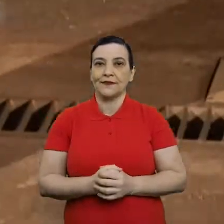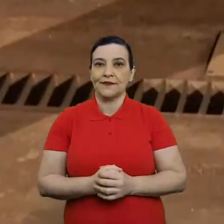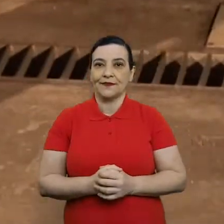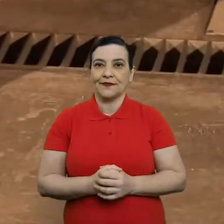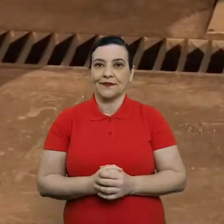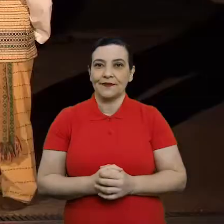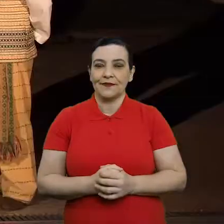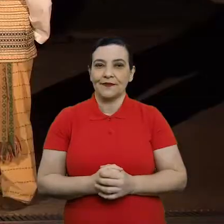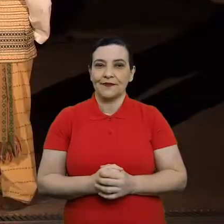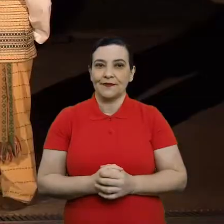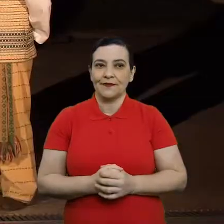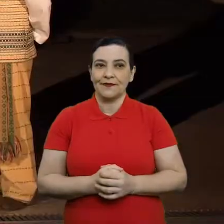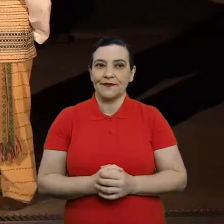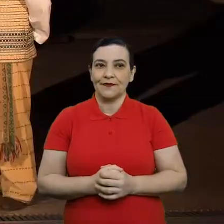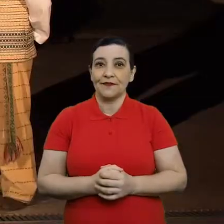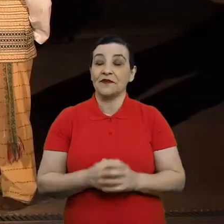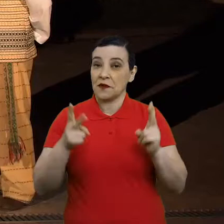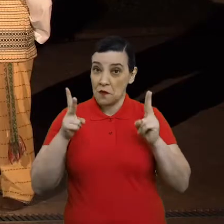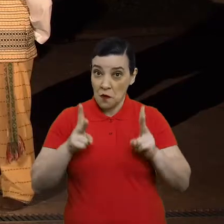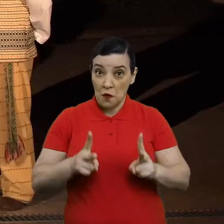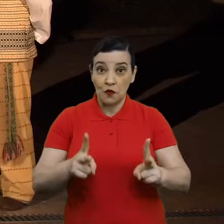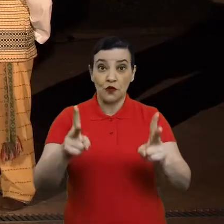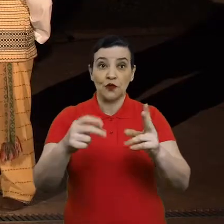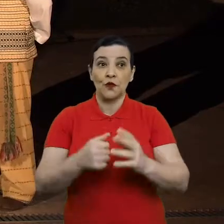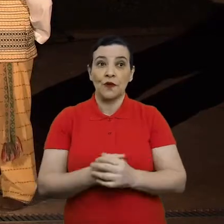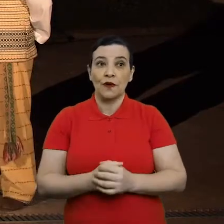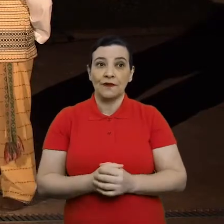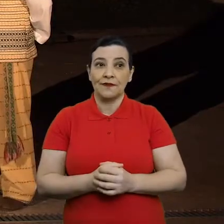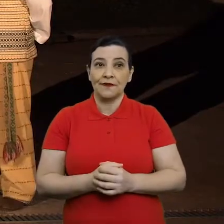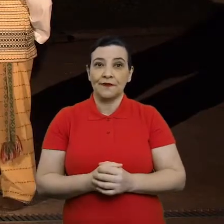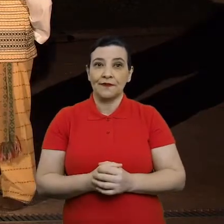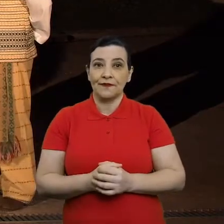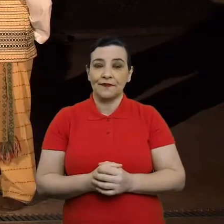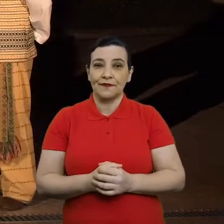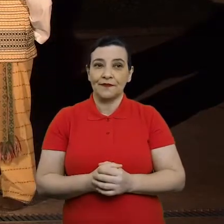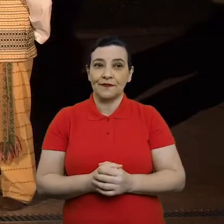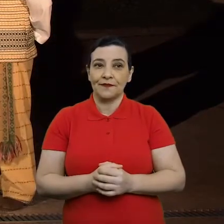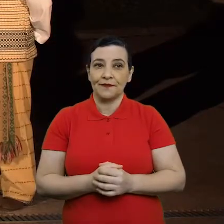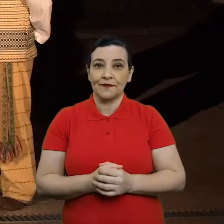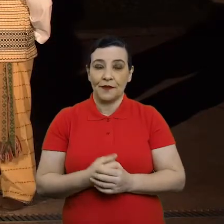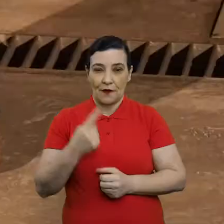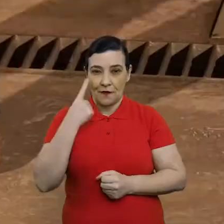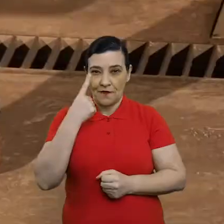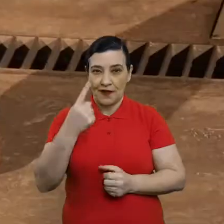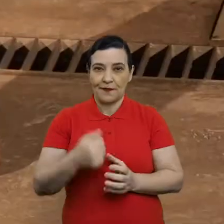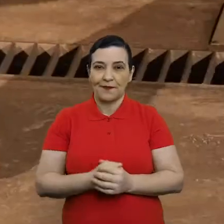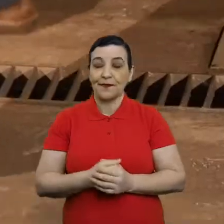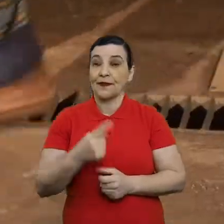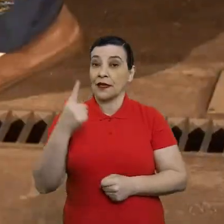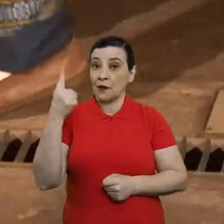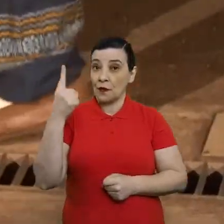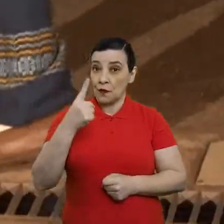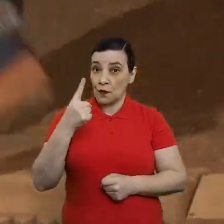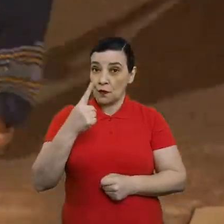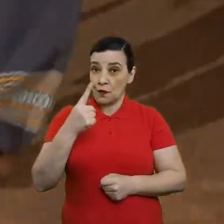Dois. E isso vai se repetindo. Se eu fizer indo pro fundo, vai ficar desse jeito.